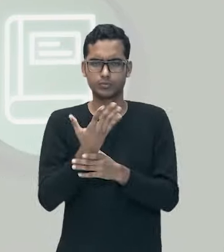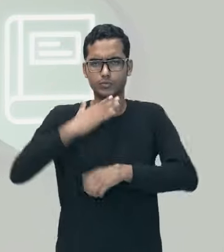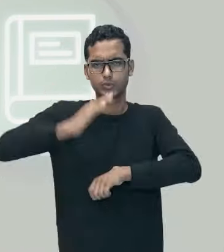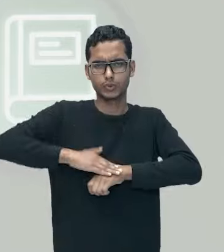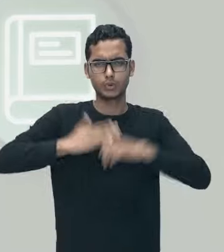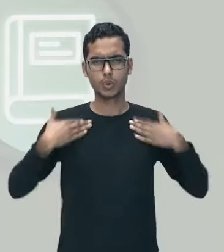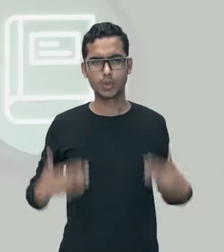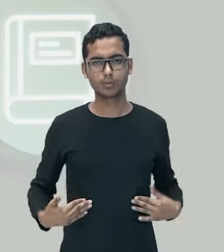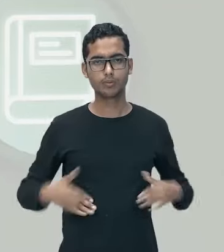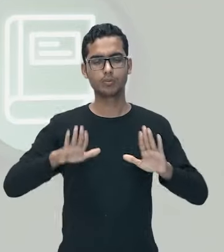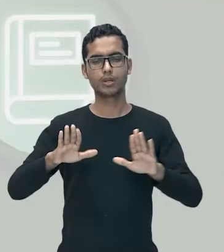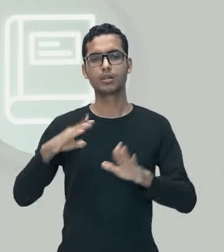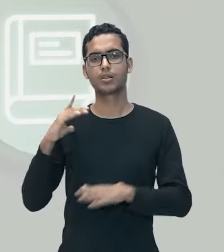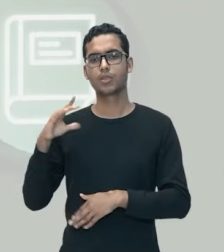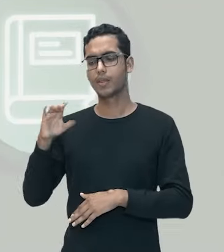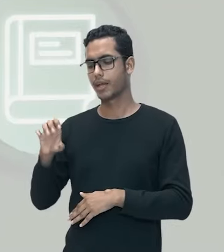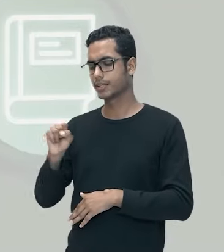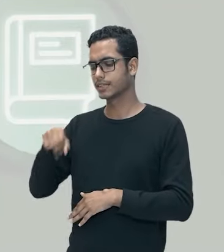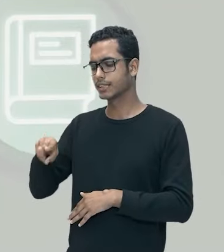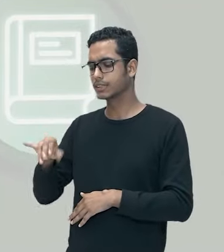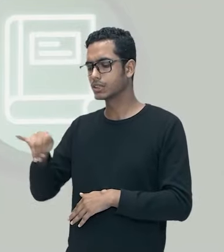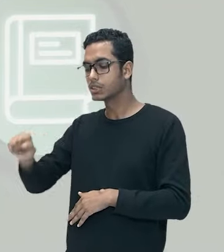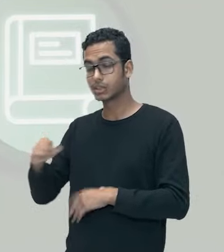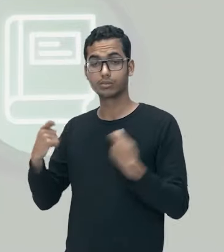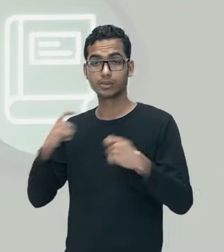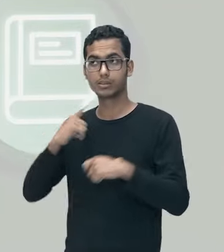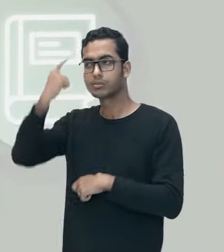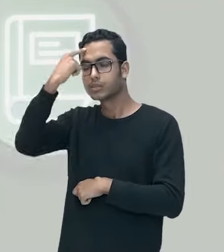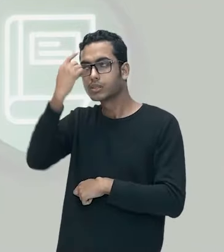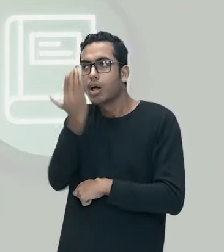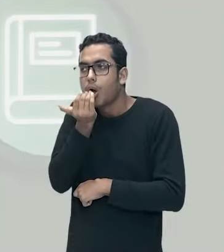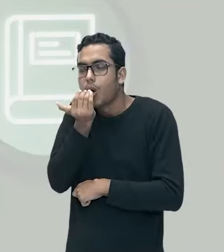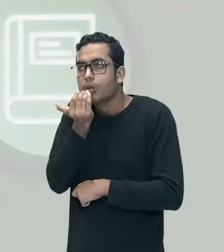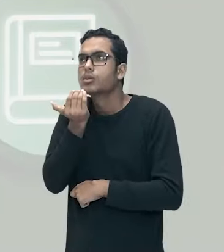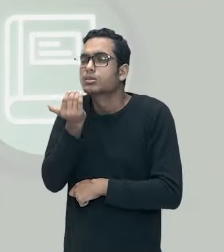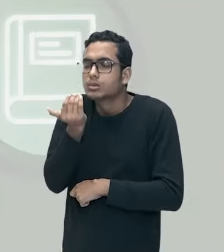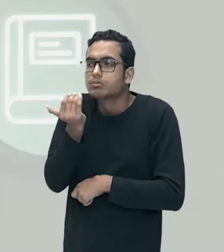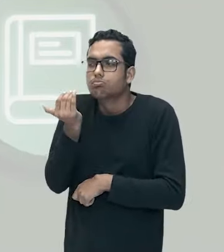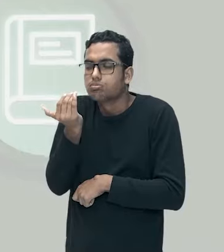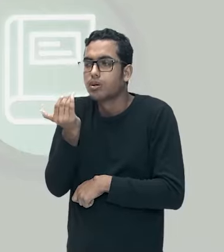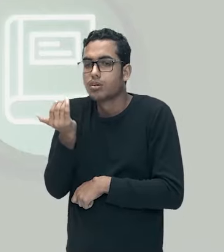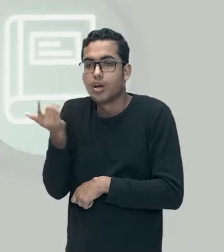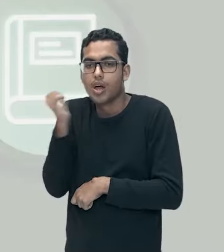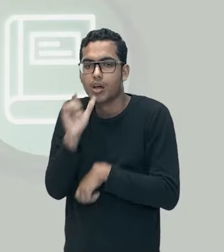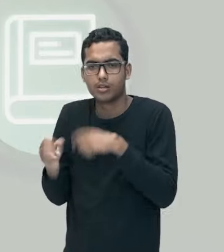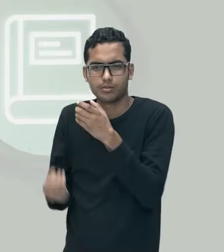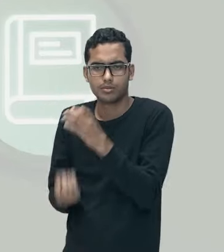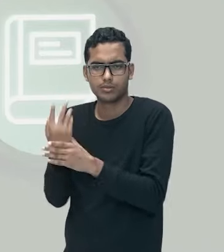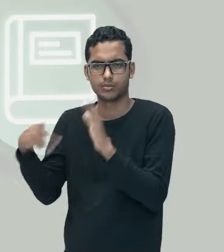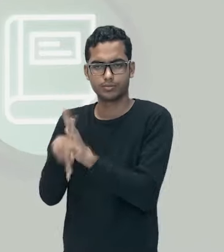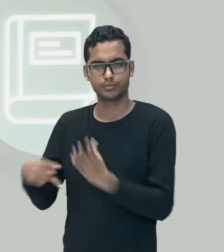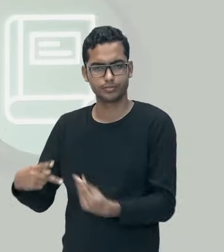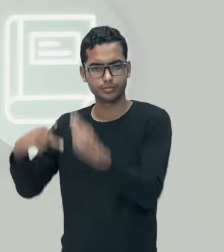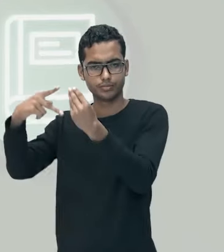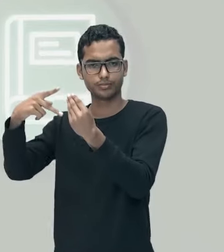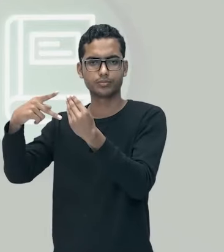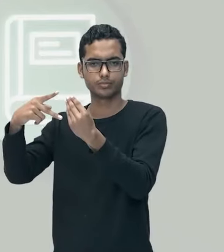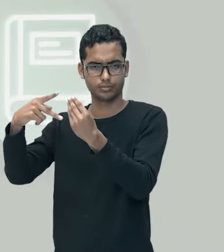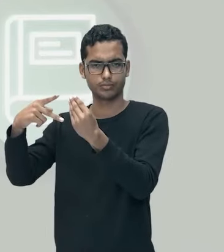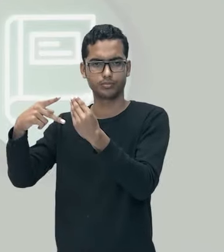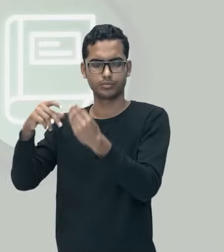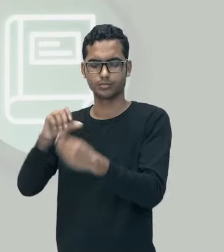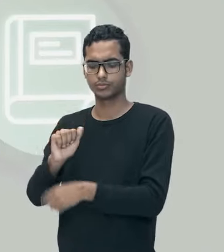essenciais eu preciso pensar nessa alimentação para poder né gerar essa proteína Então são esses aminoácidos